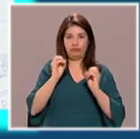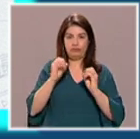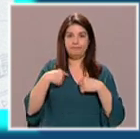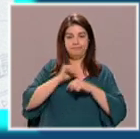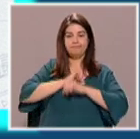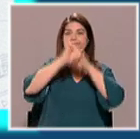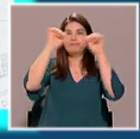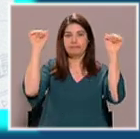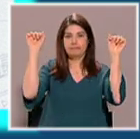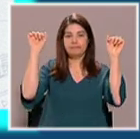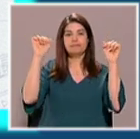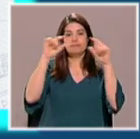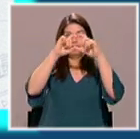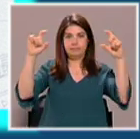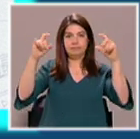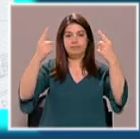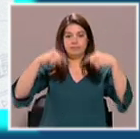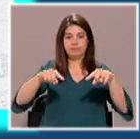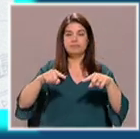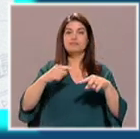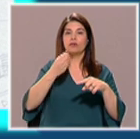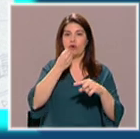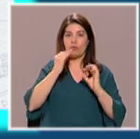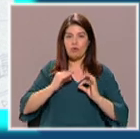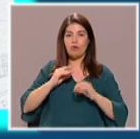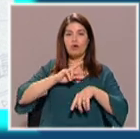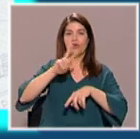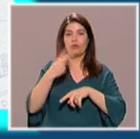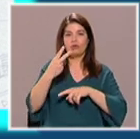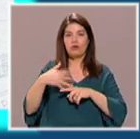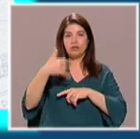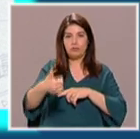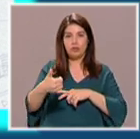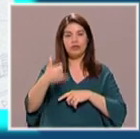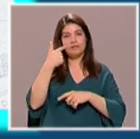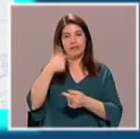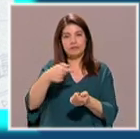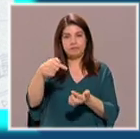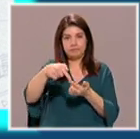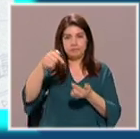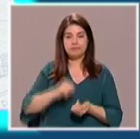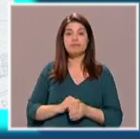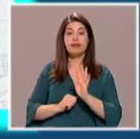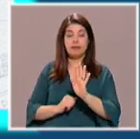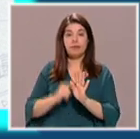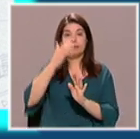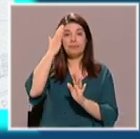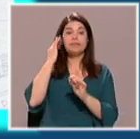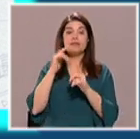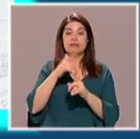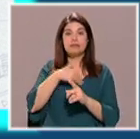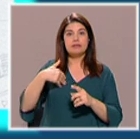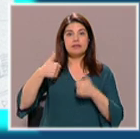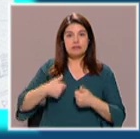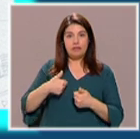após a refeição, verificamos que um indivíduo saudável, em jejum, tem valores que distam entre